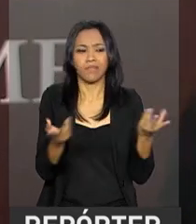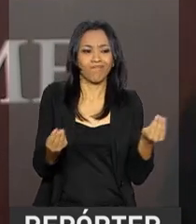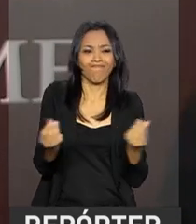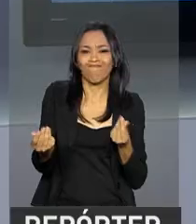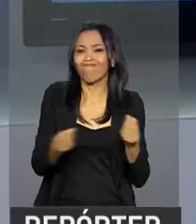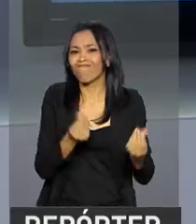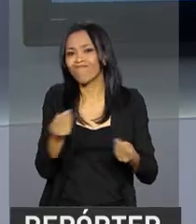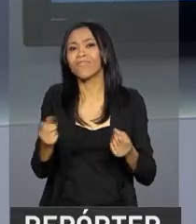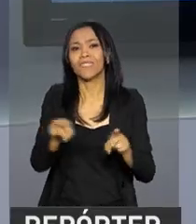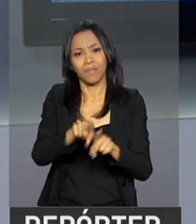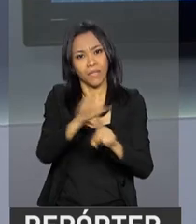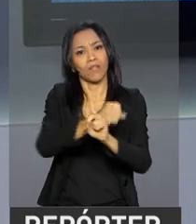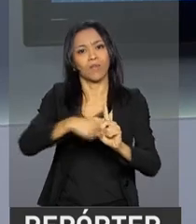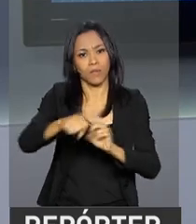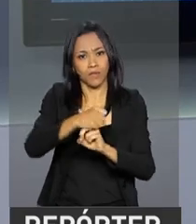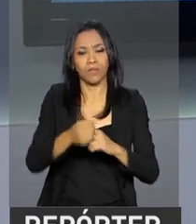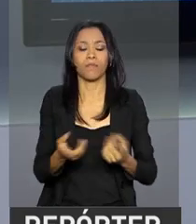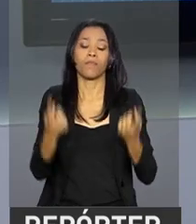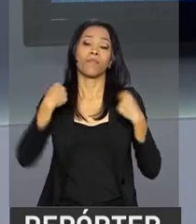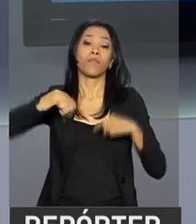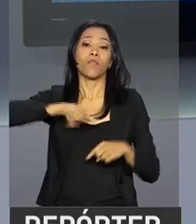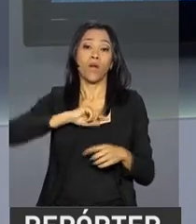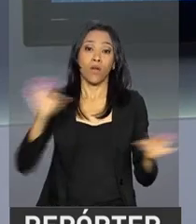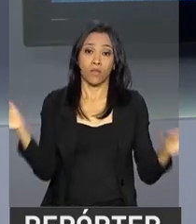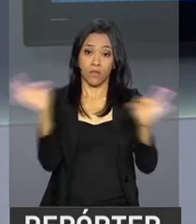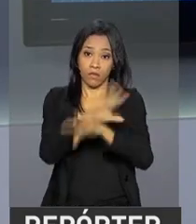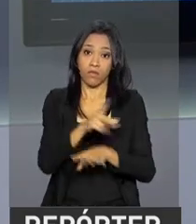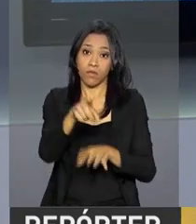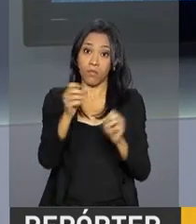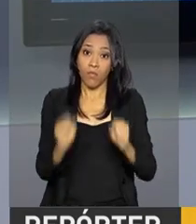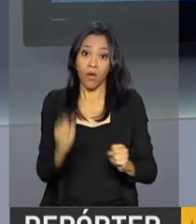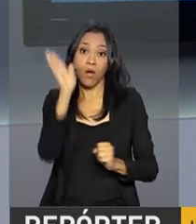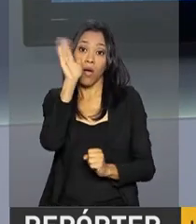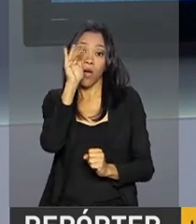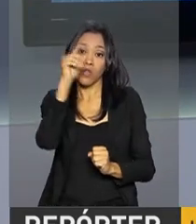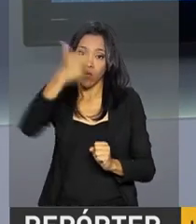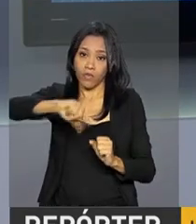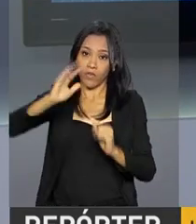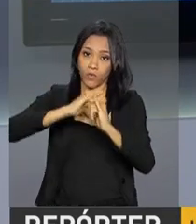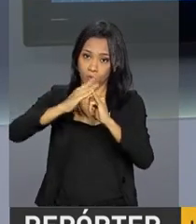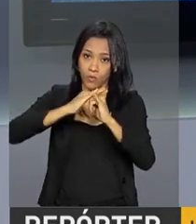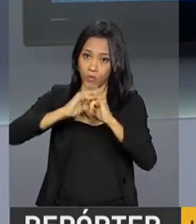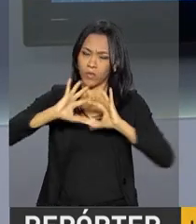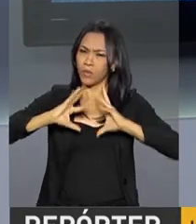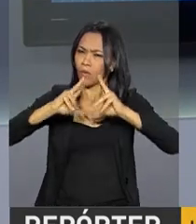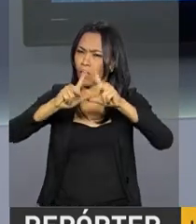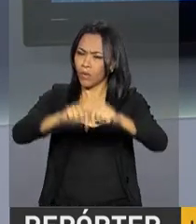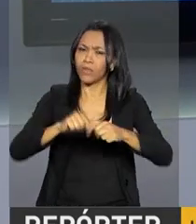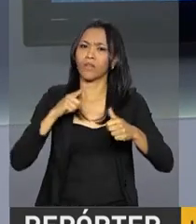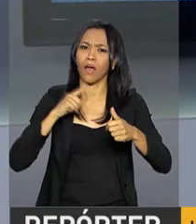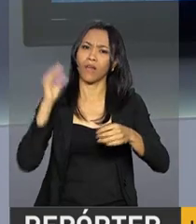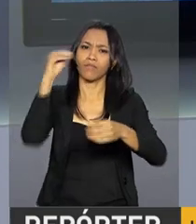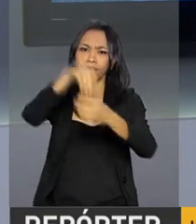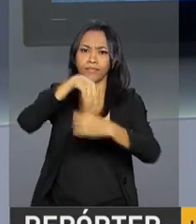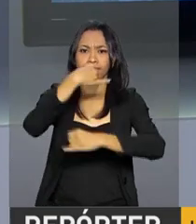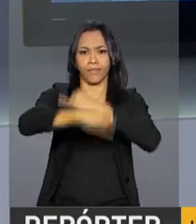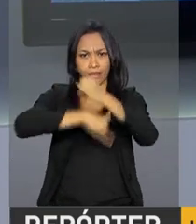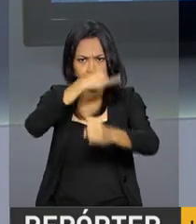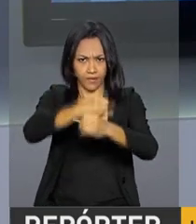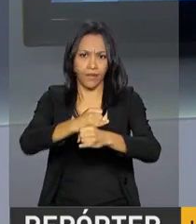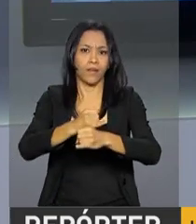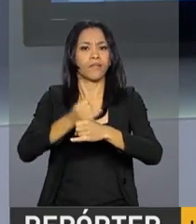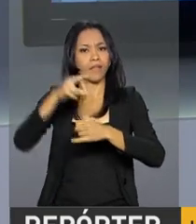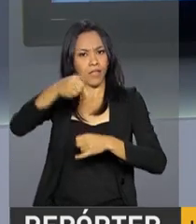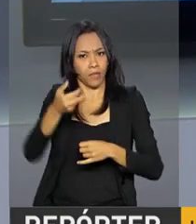social. Nós ficamos por aqui. Você pode rever as reportagens no YouTube e toda a nossa programação também está na página